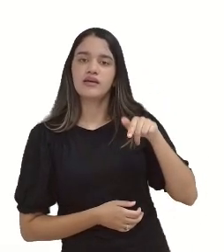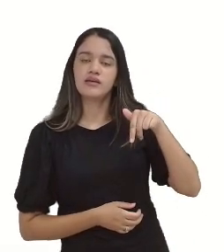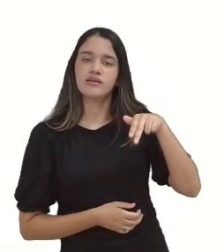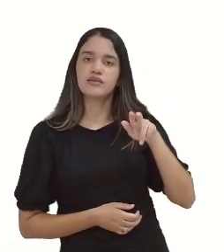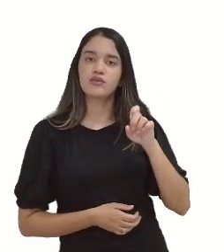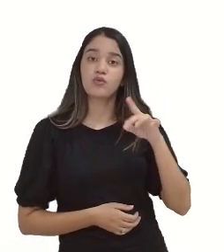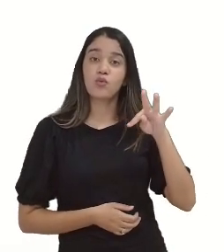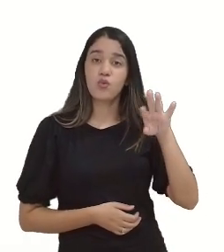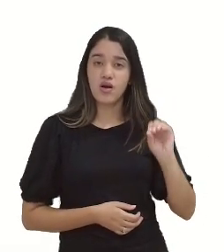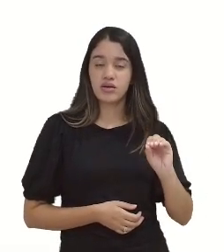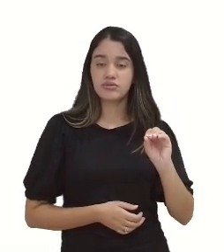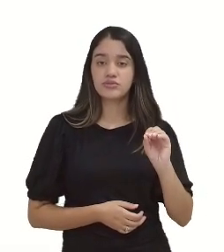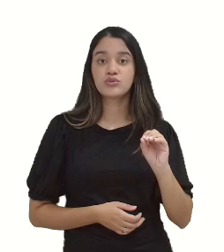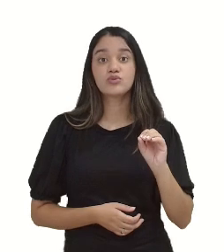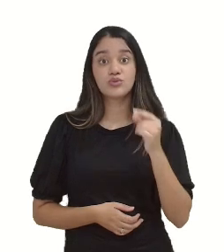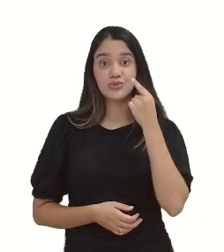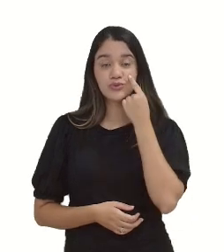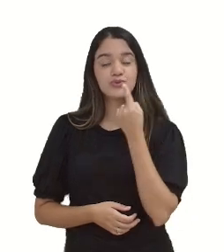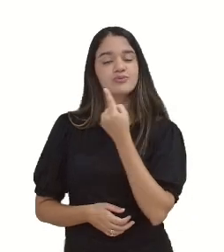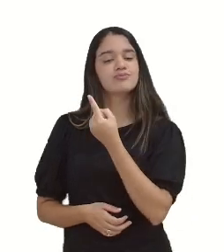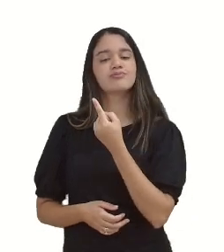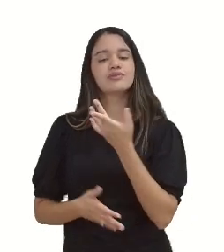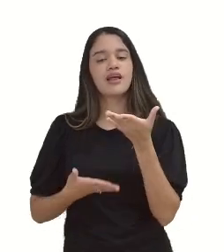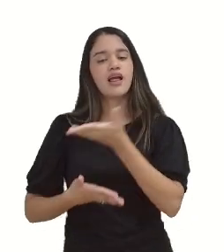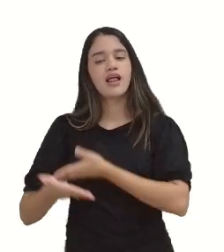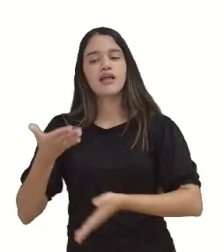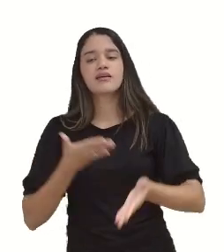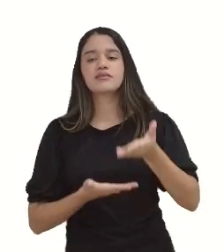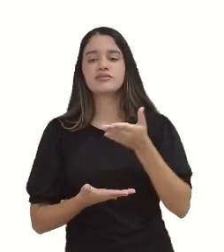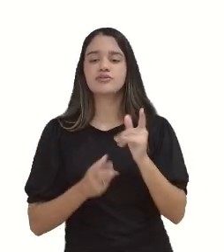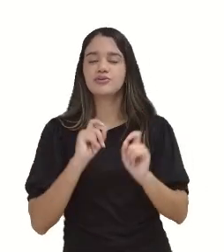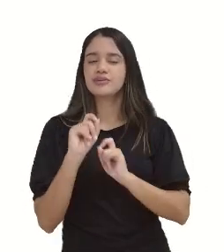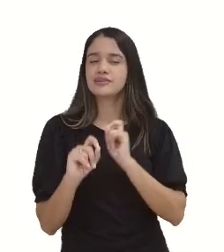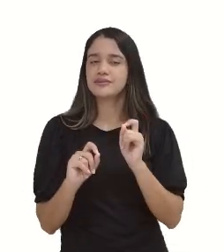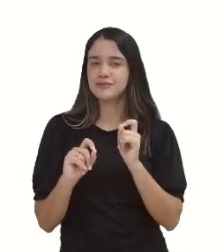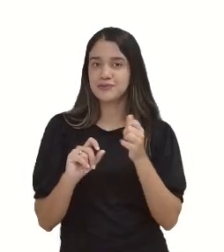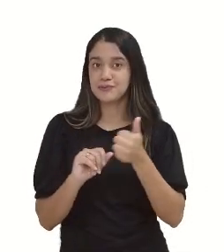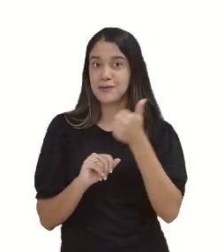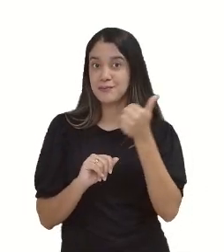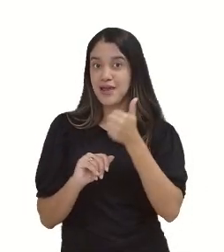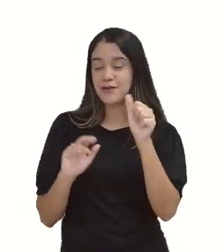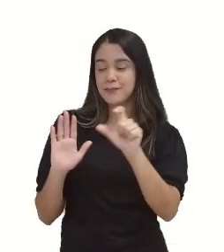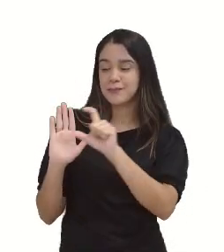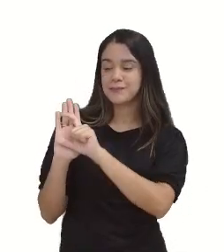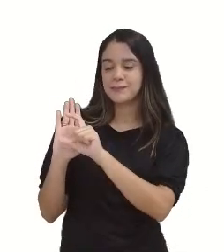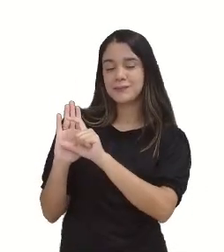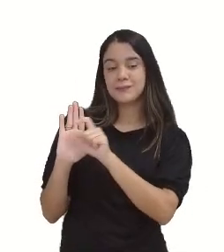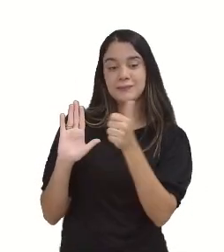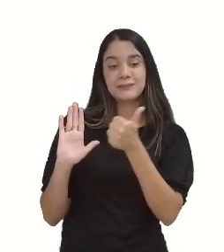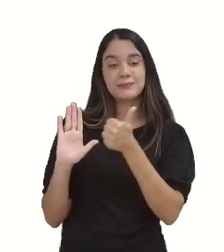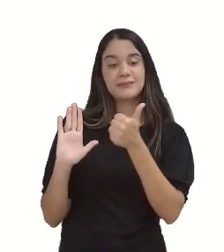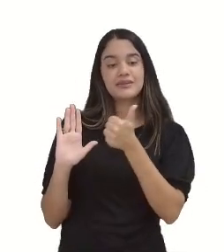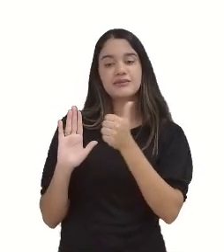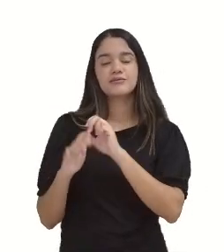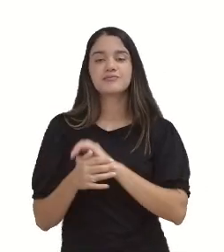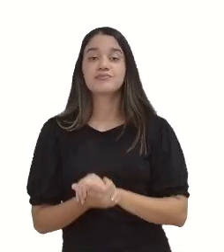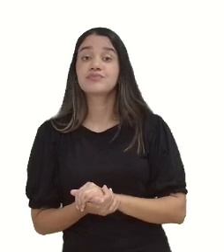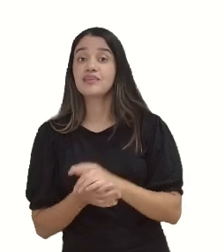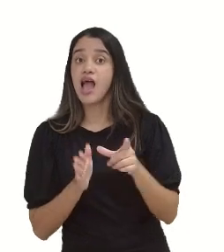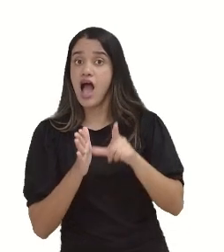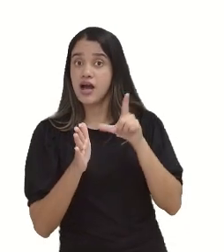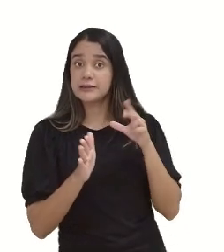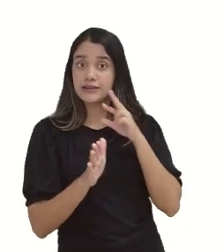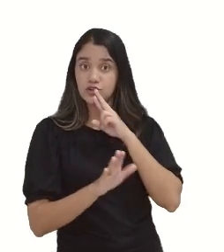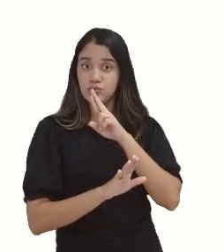no segundo parágrafo estabelece a seguinte relação com o primeiro parágrafo. Antes de